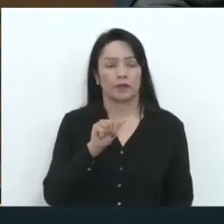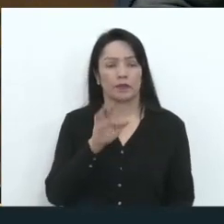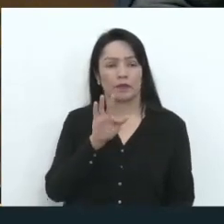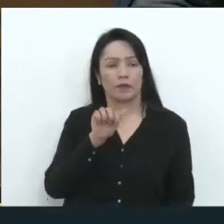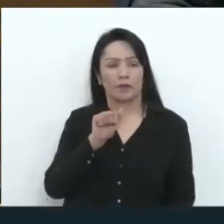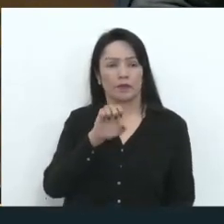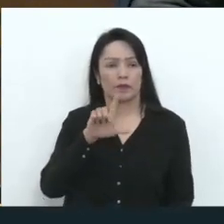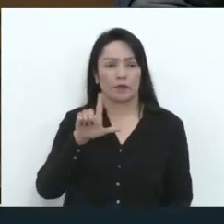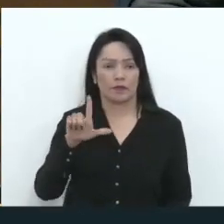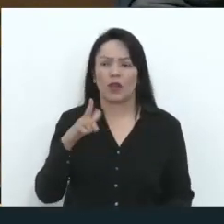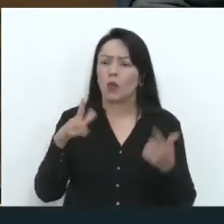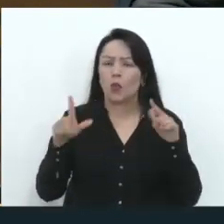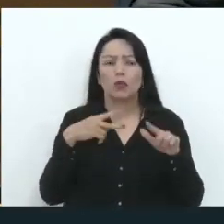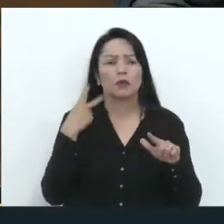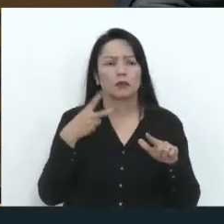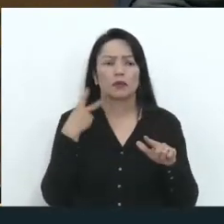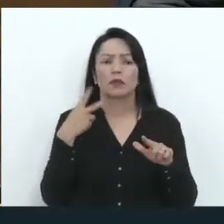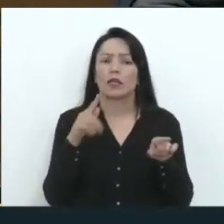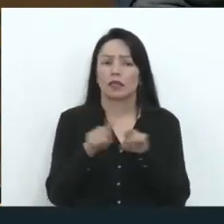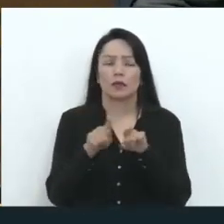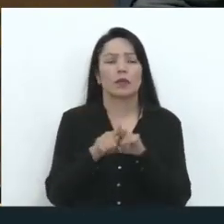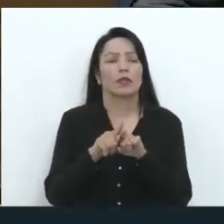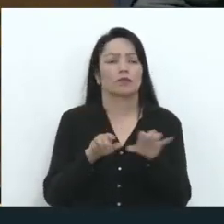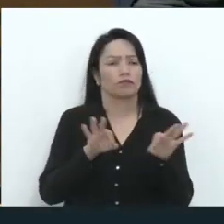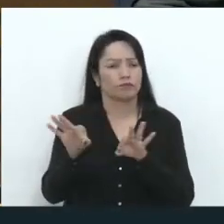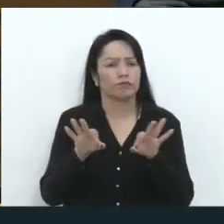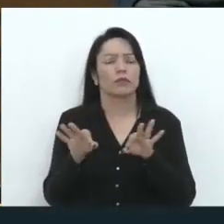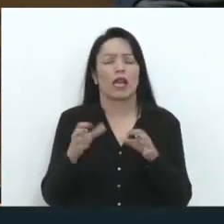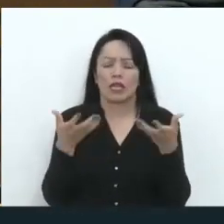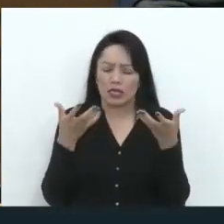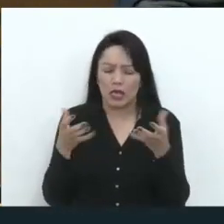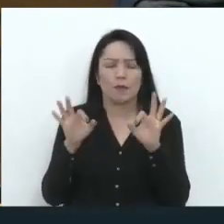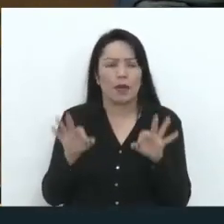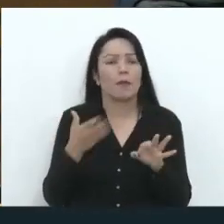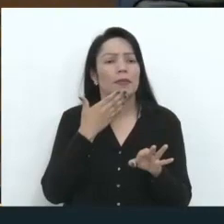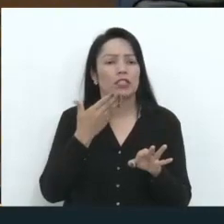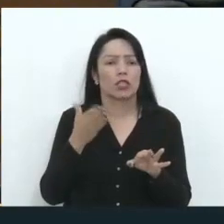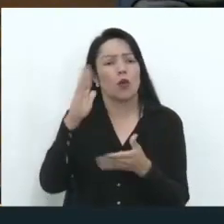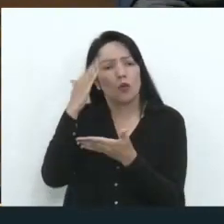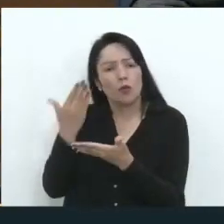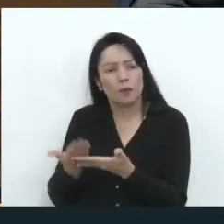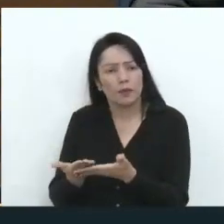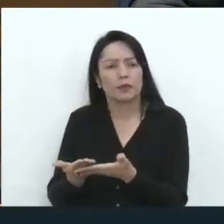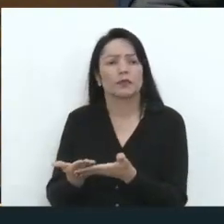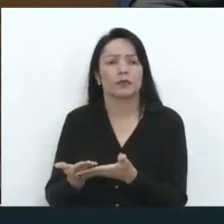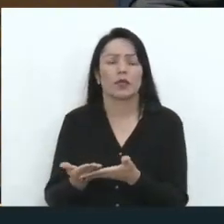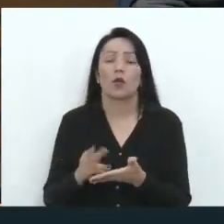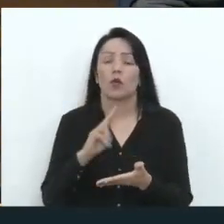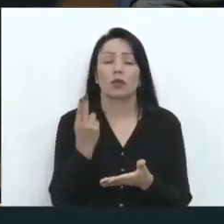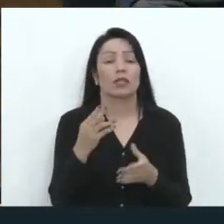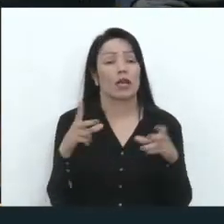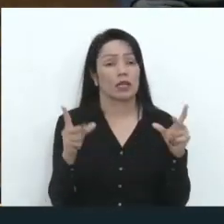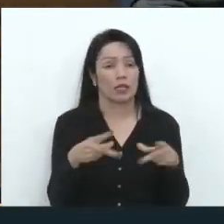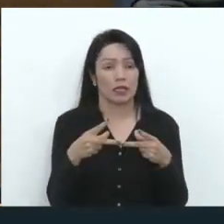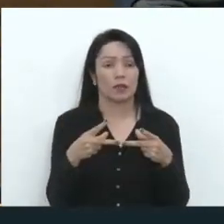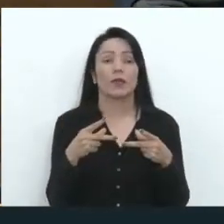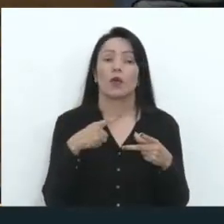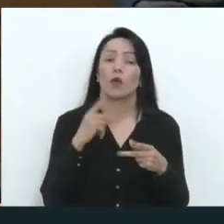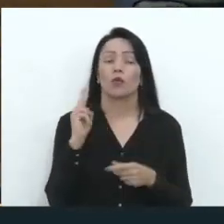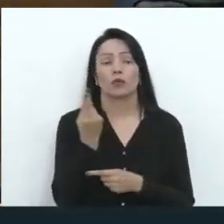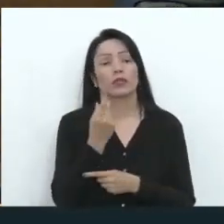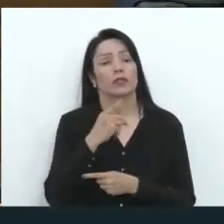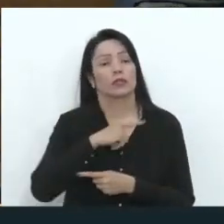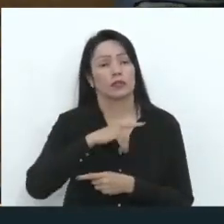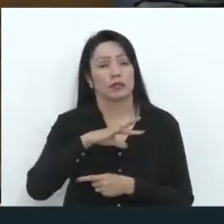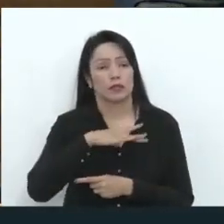outros vereadores que fizeram questão de solicitar uma homenagem ou na Câmara Municipal ou na cidade. Então